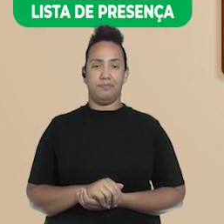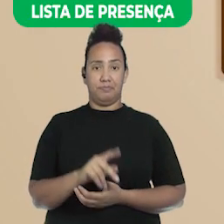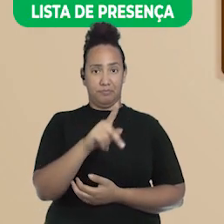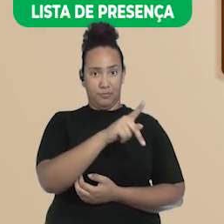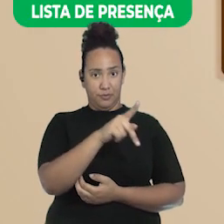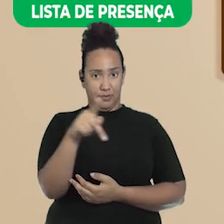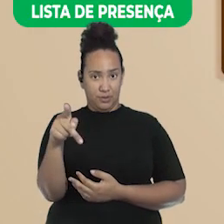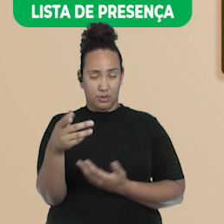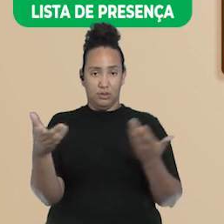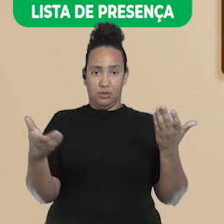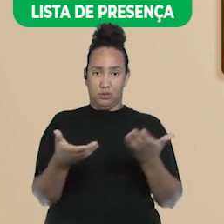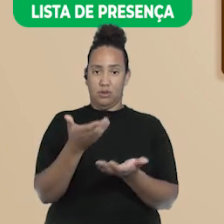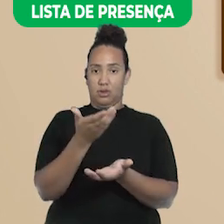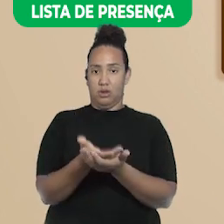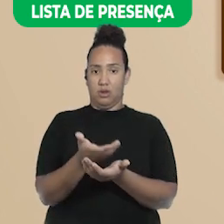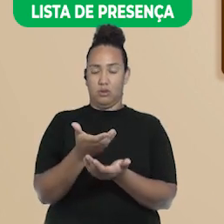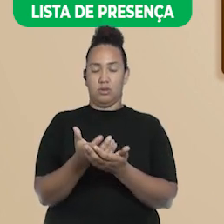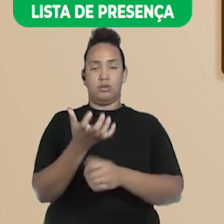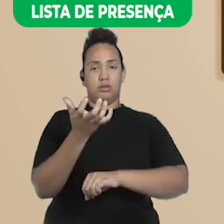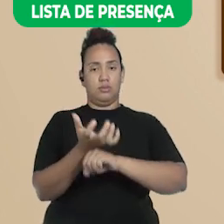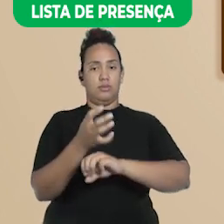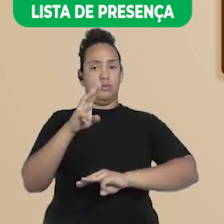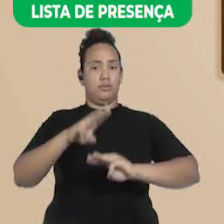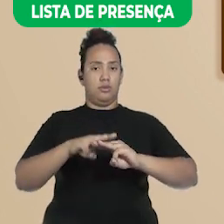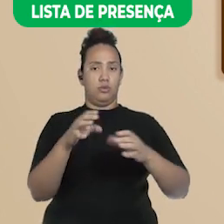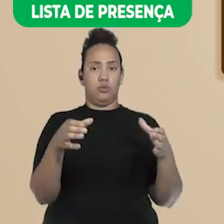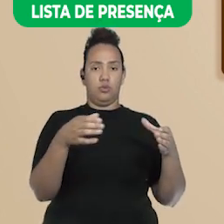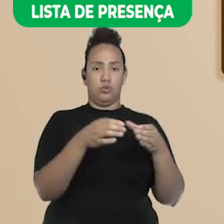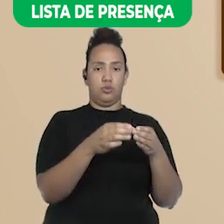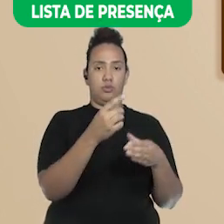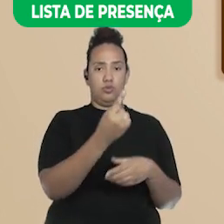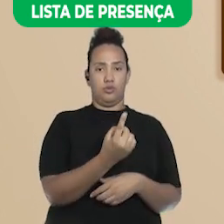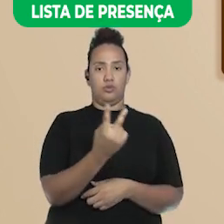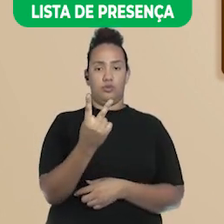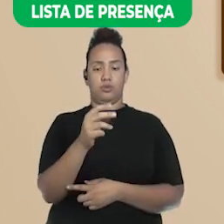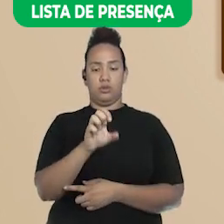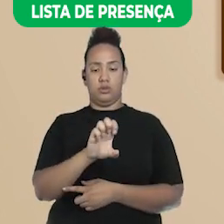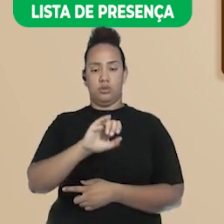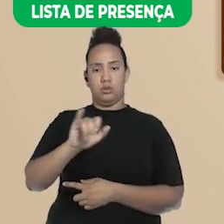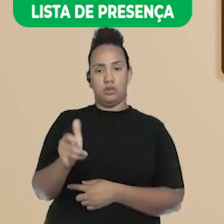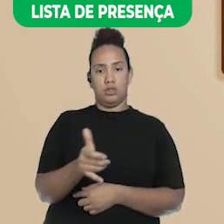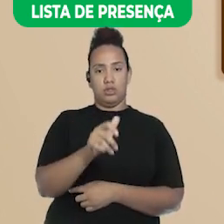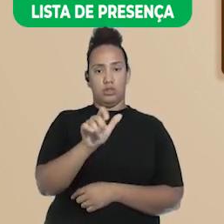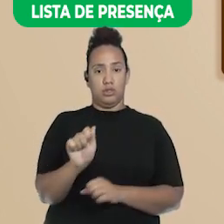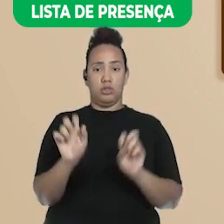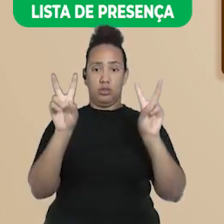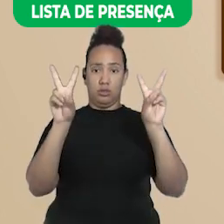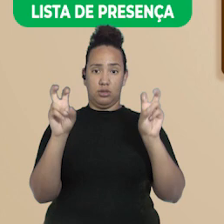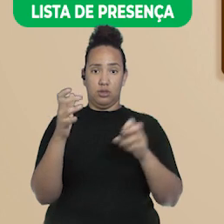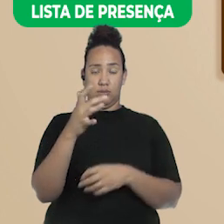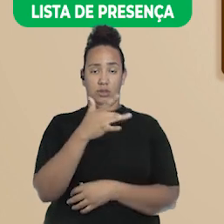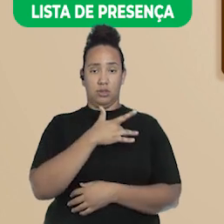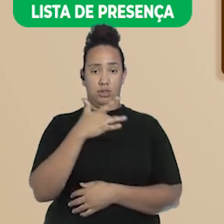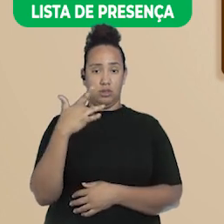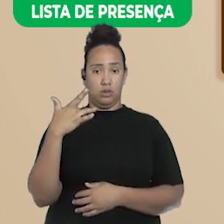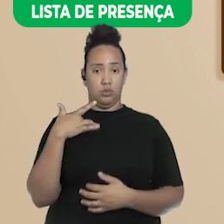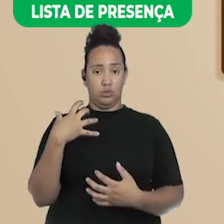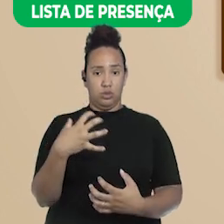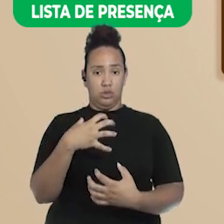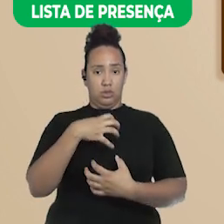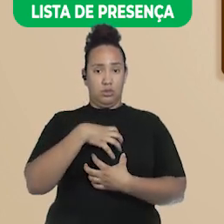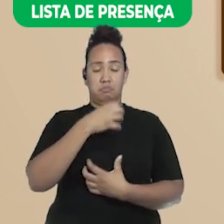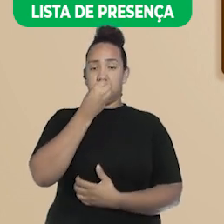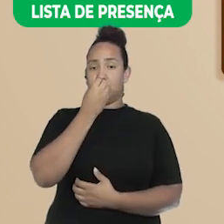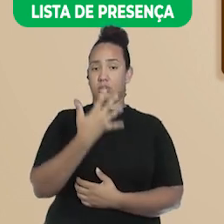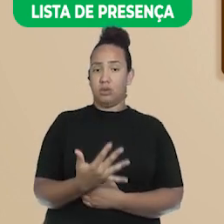Professores, essa é a aula de matemática do primeiro e segundo ciclos da EJA. Trabalha com o eixo saúde e bem-estar e o